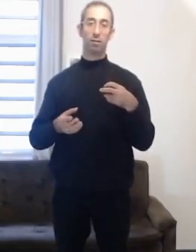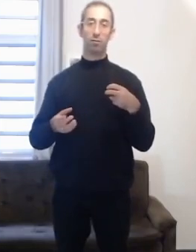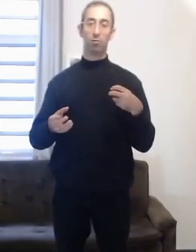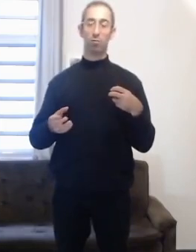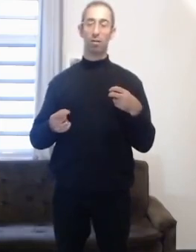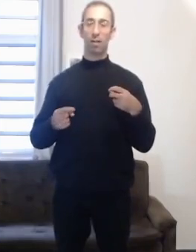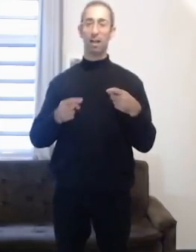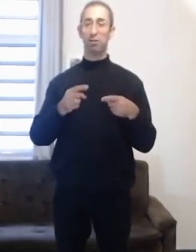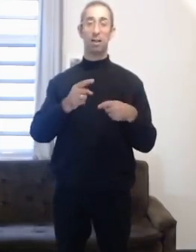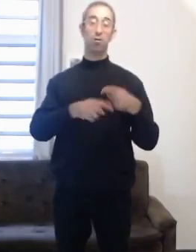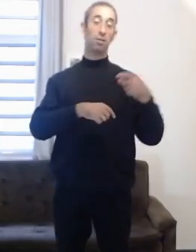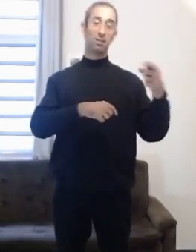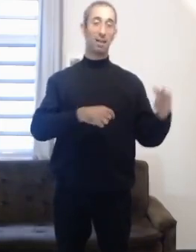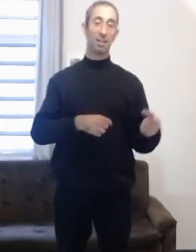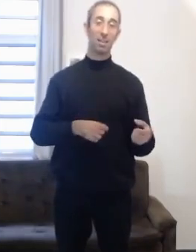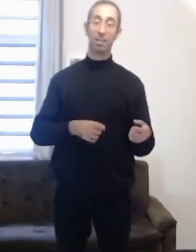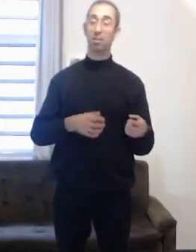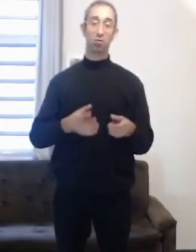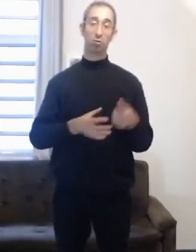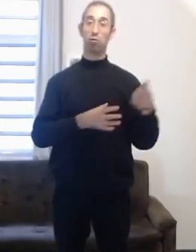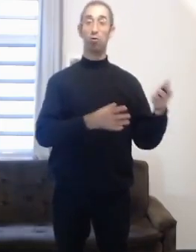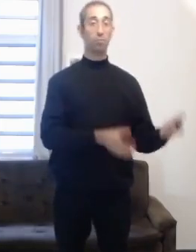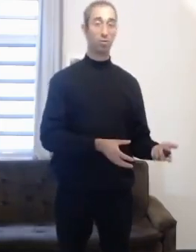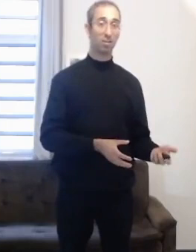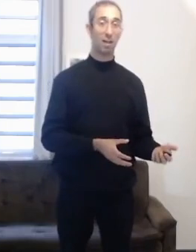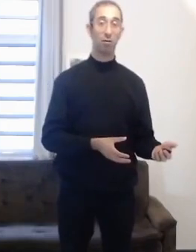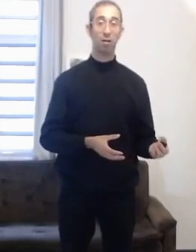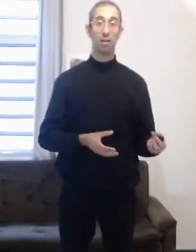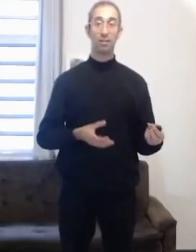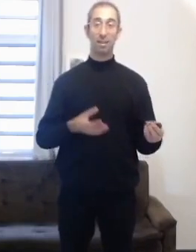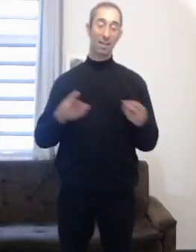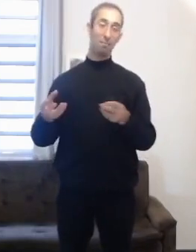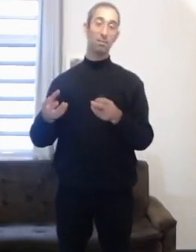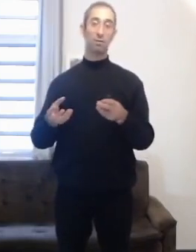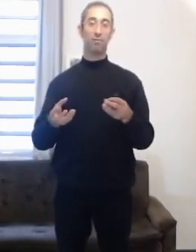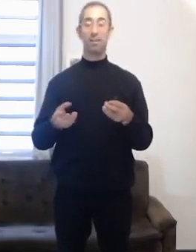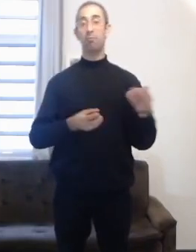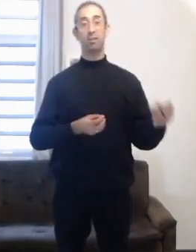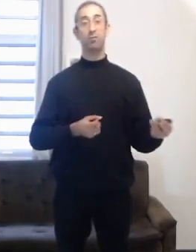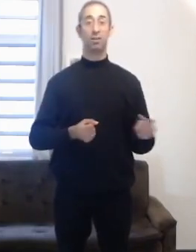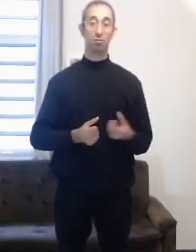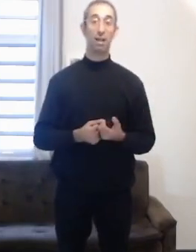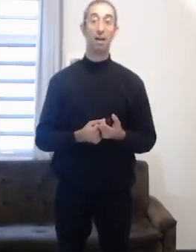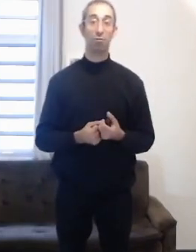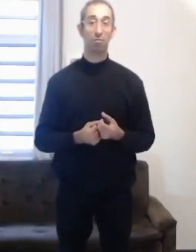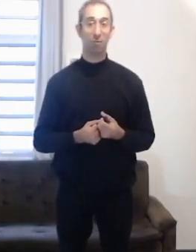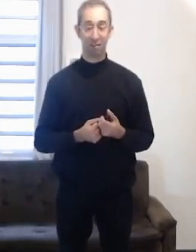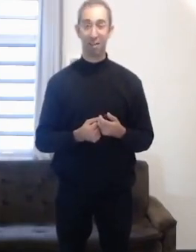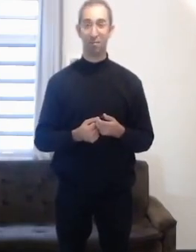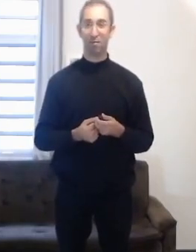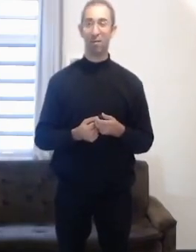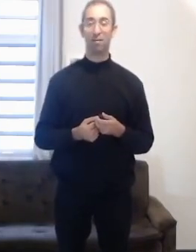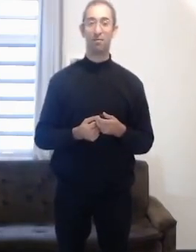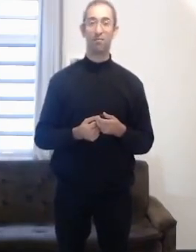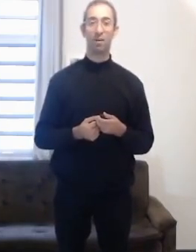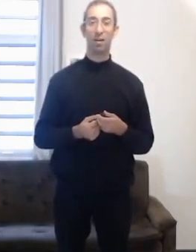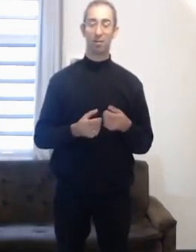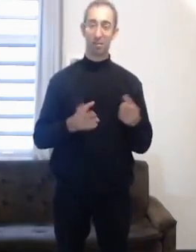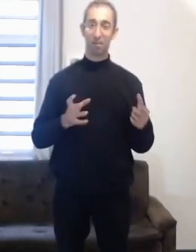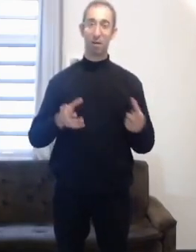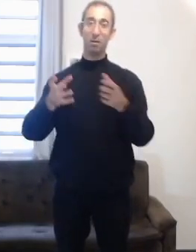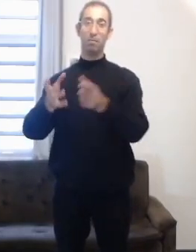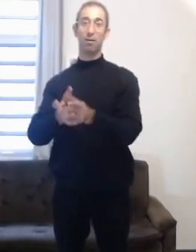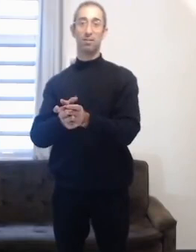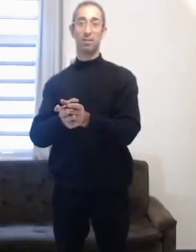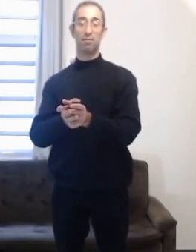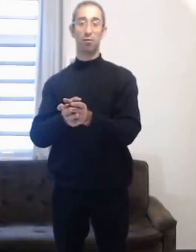conforme relacionada a outras características, outro grupo social. Será que vai dar o mesmo resultado, por exemplo, né? Então,